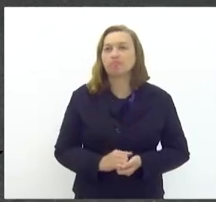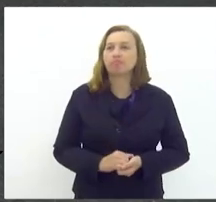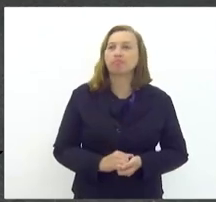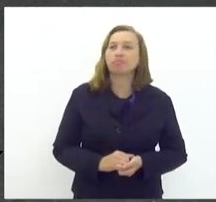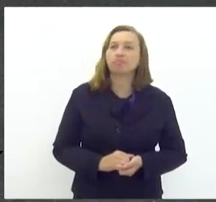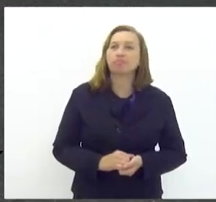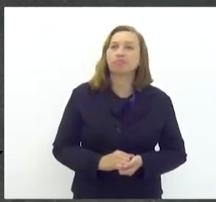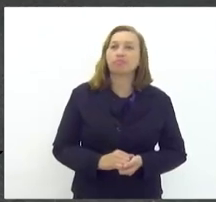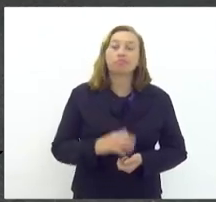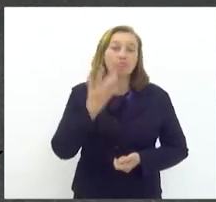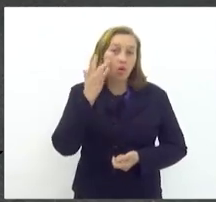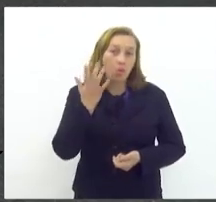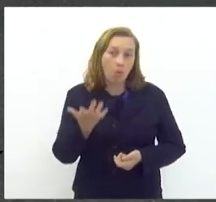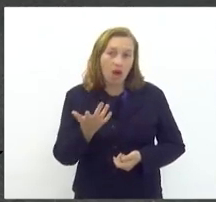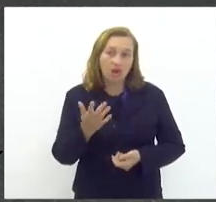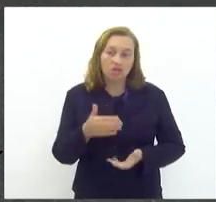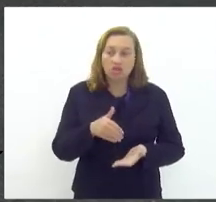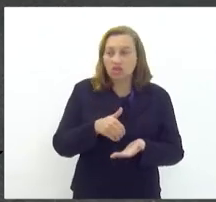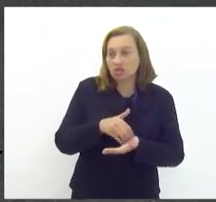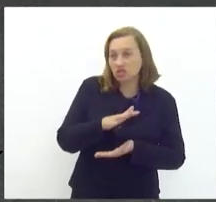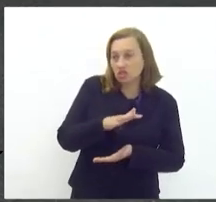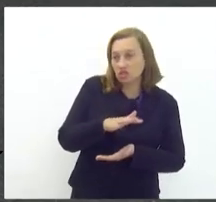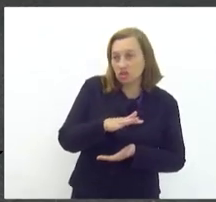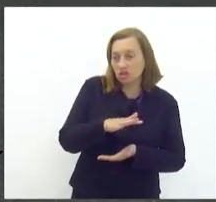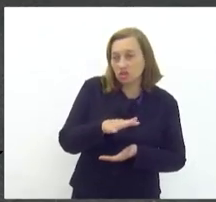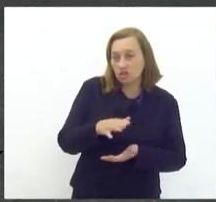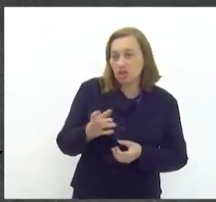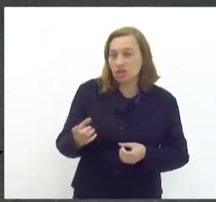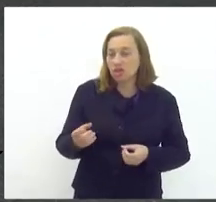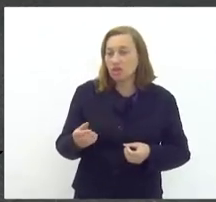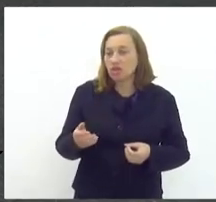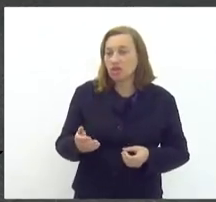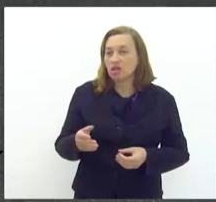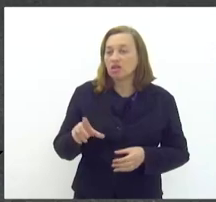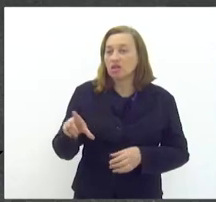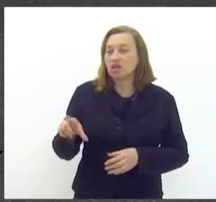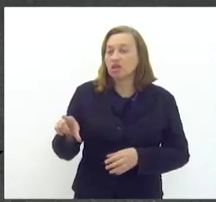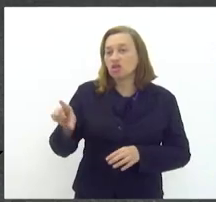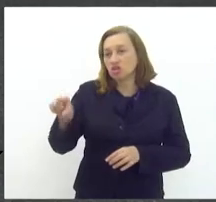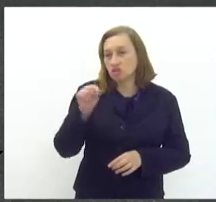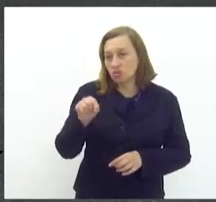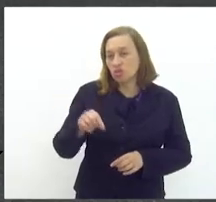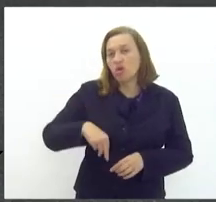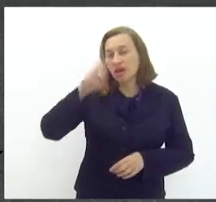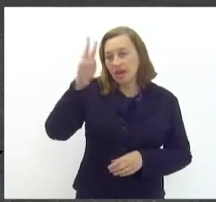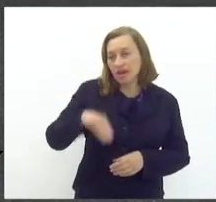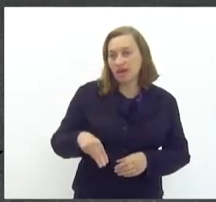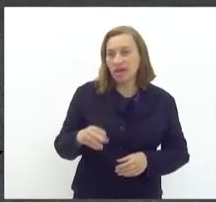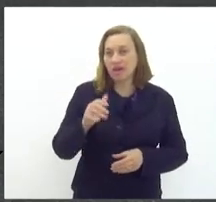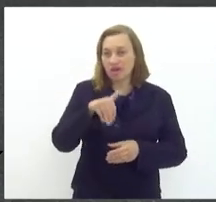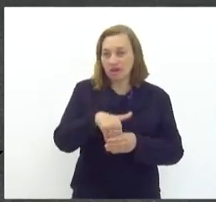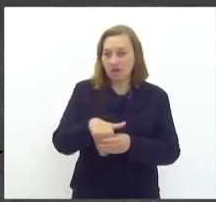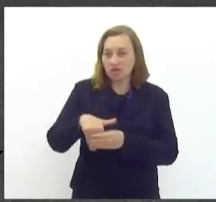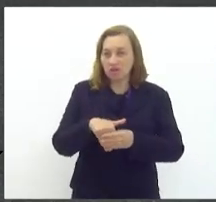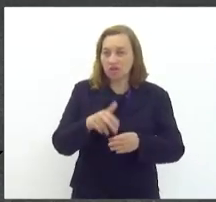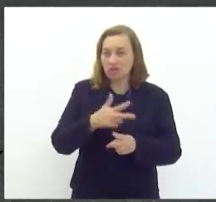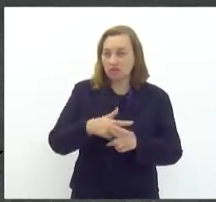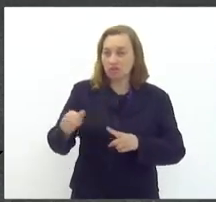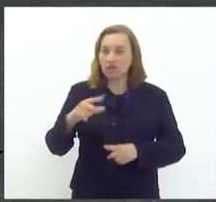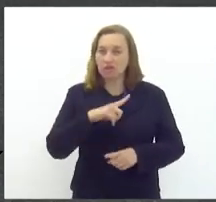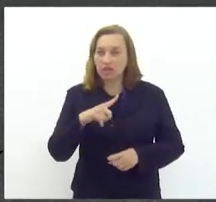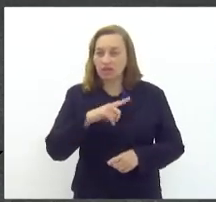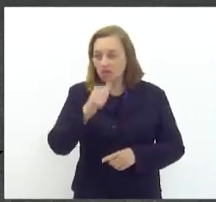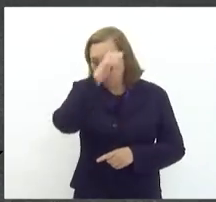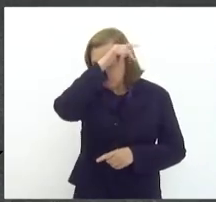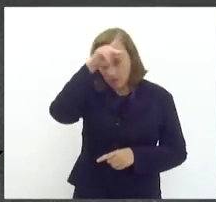eu acho que quem exonera e nomeia é quem ganha as eleições E no caso a cidade do Rio de Janeiro tem um prefeito